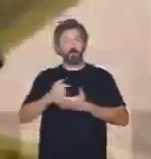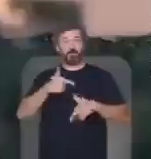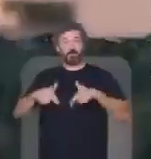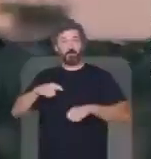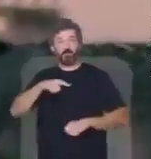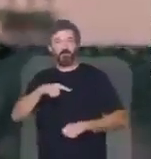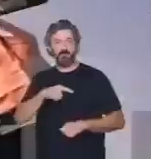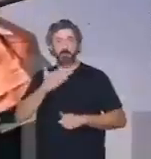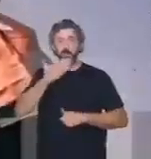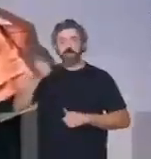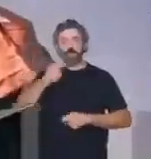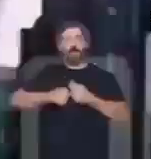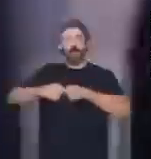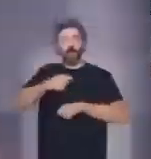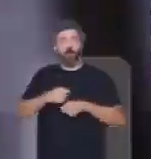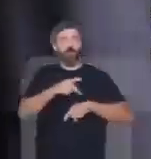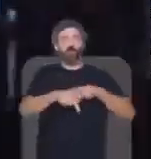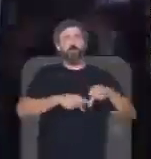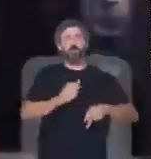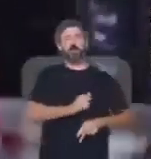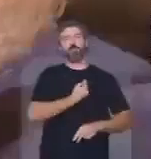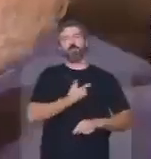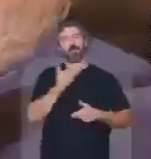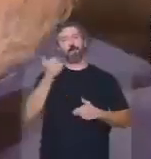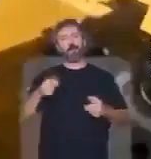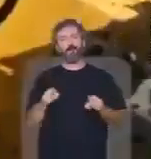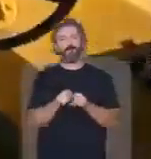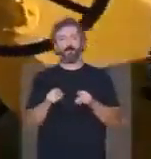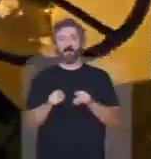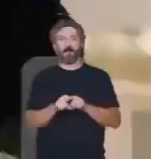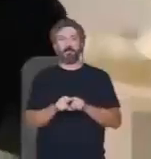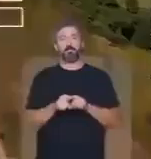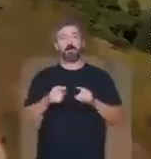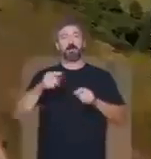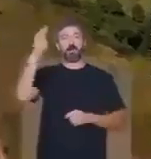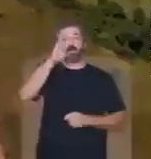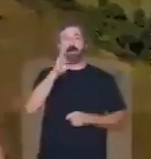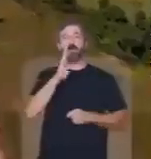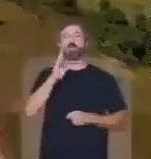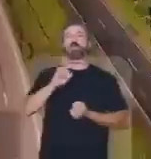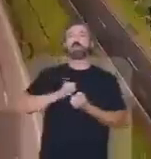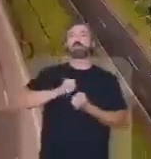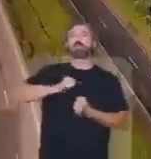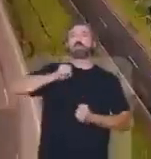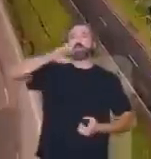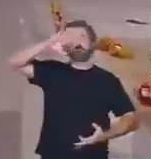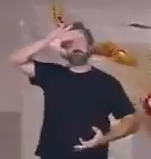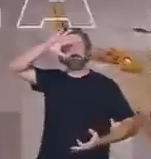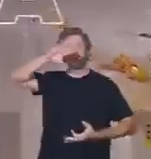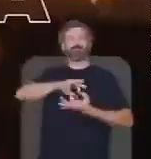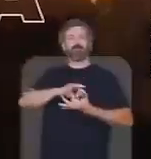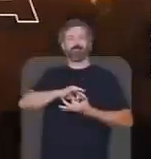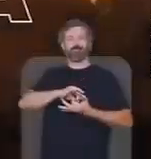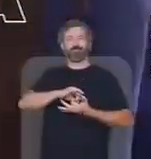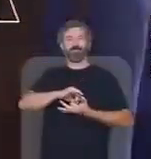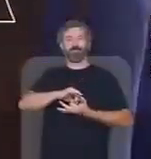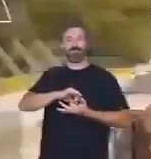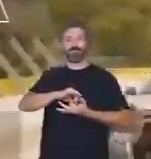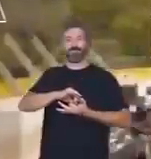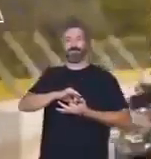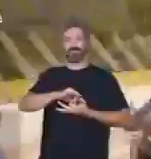gerando emprego, acelerando a economia, melhorando a vida das pessoas e unindo esse país gigante pela